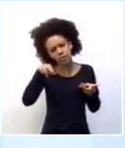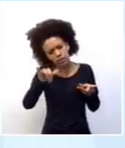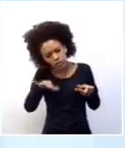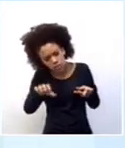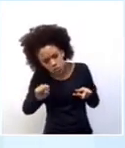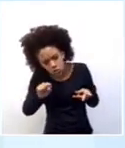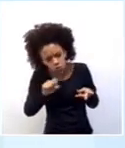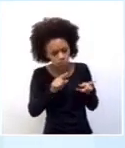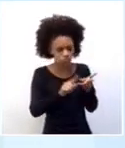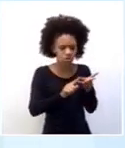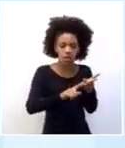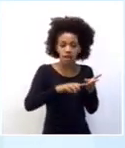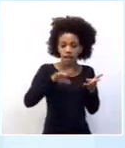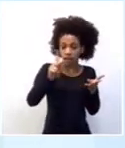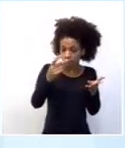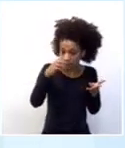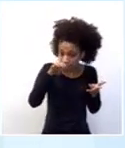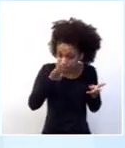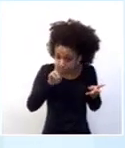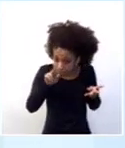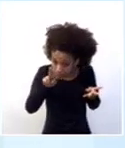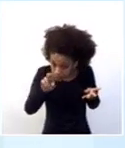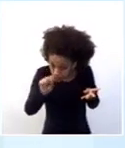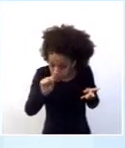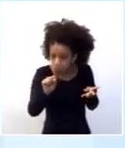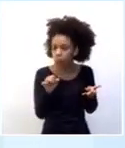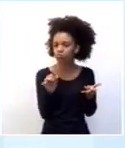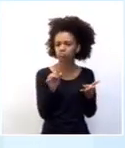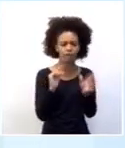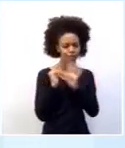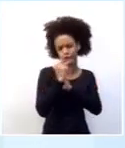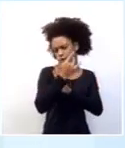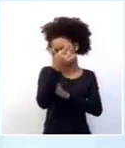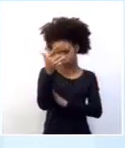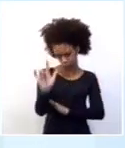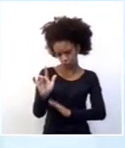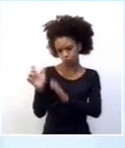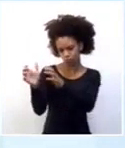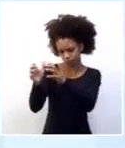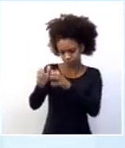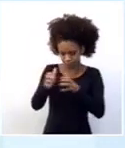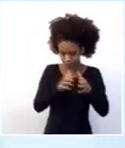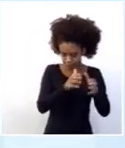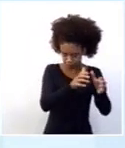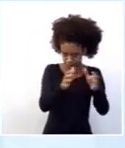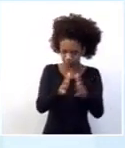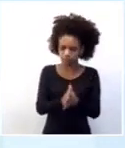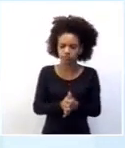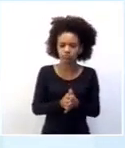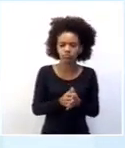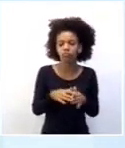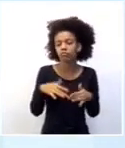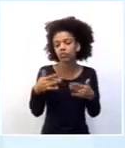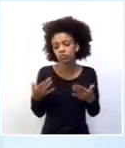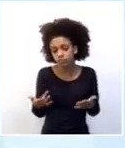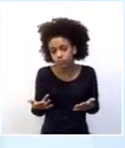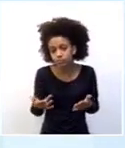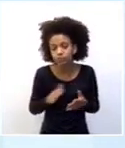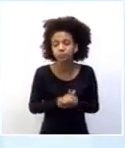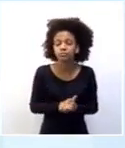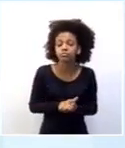dos persas, tá? Outros povos também vão se desenvolver próximos a rios, mas não estão próximos aqui da crescente